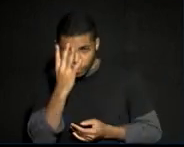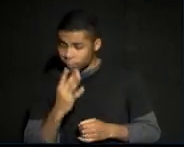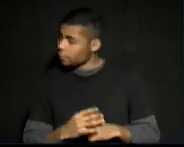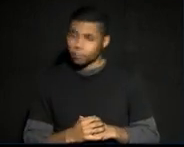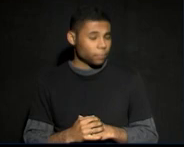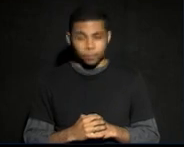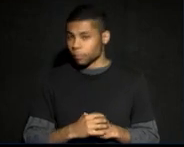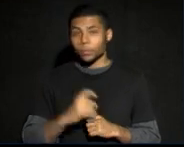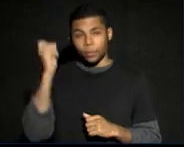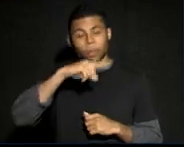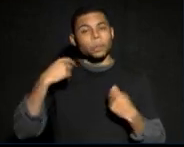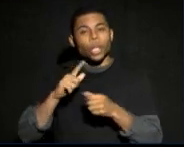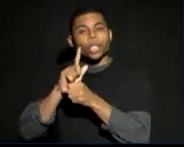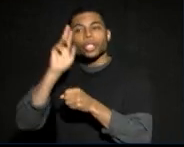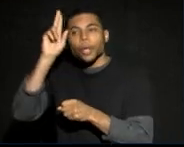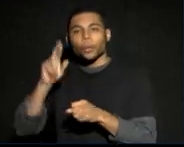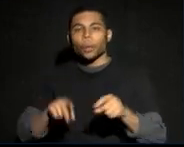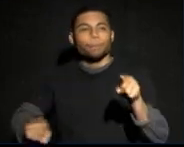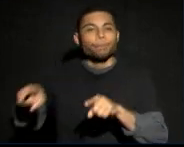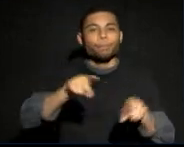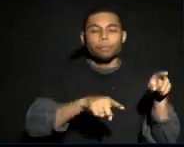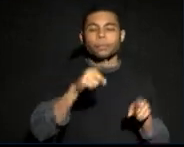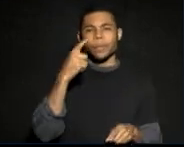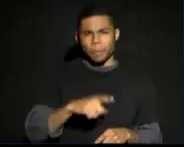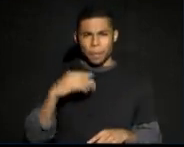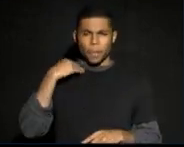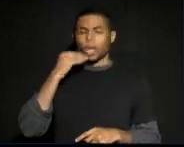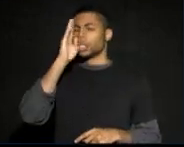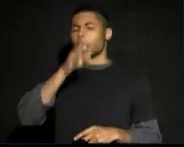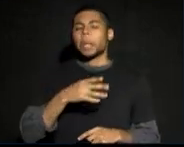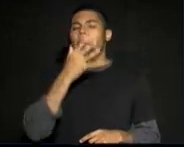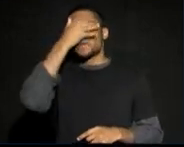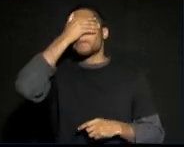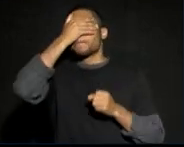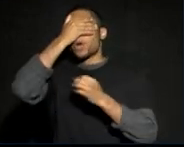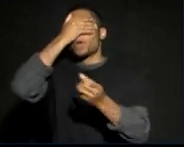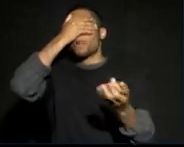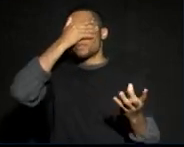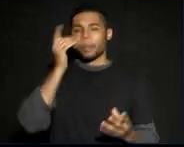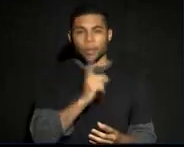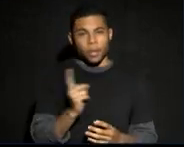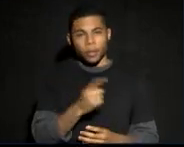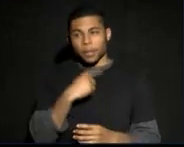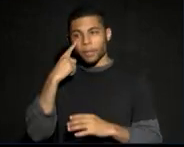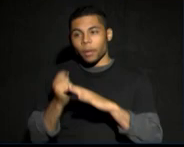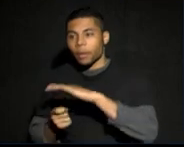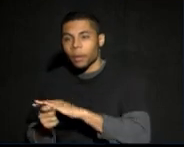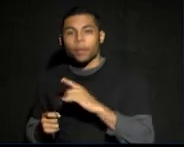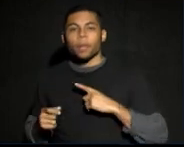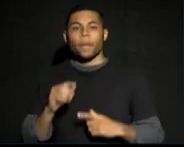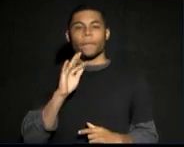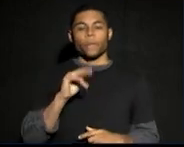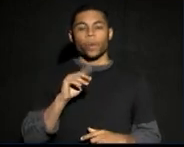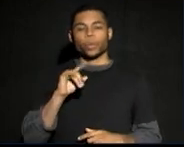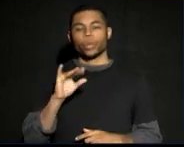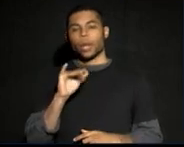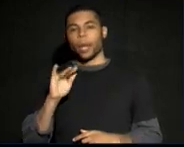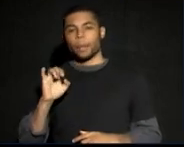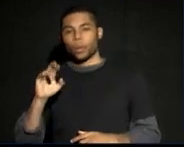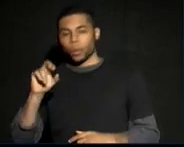tem que ter gestor tem que ter a locadora o banco não vai fazer isso de forma direta vai fazer através da indústria de fundos seja fundo de Venture capital